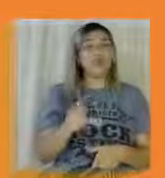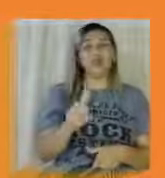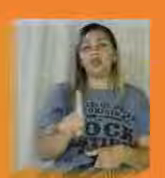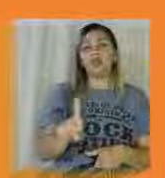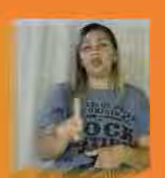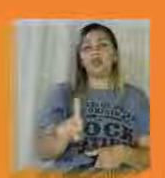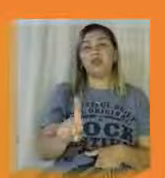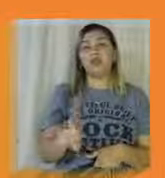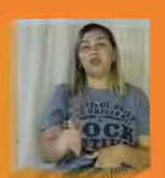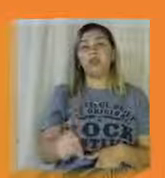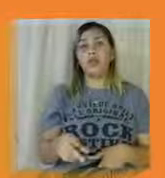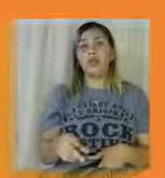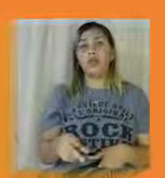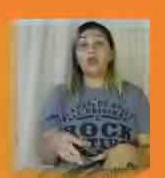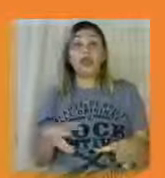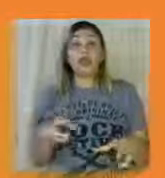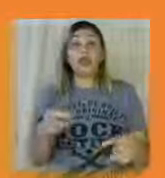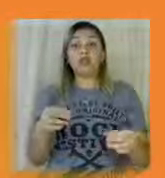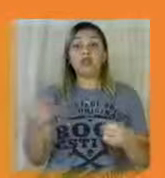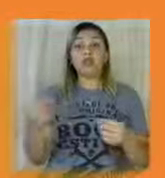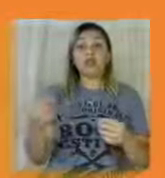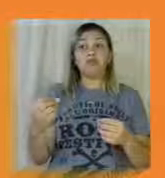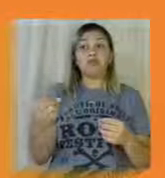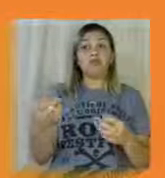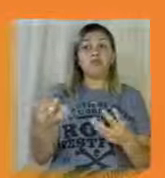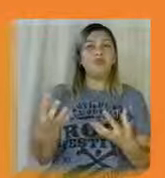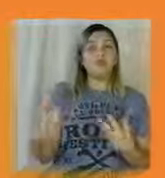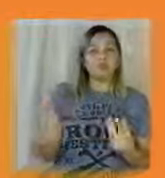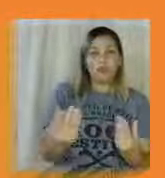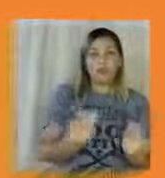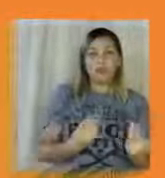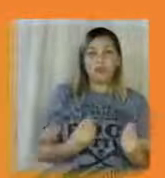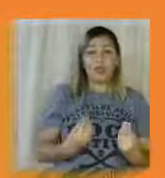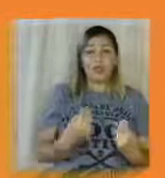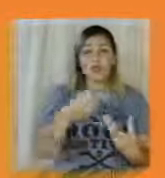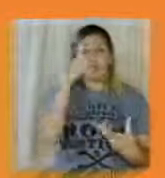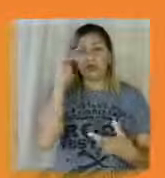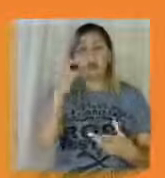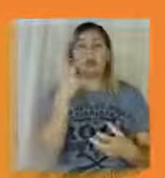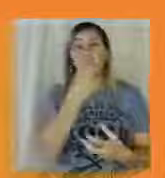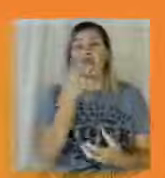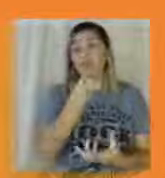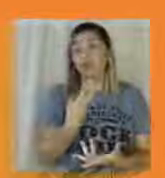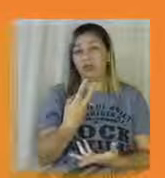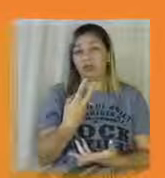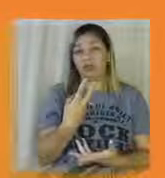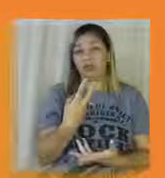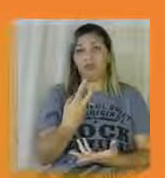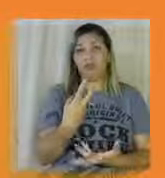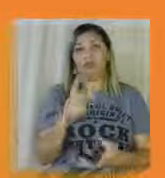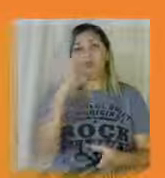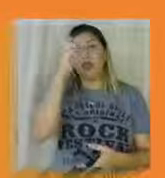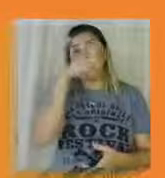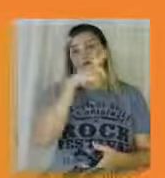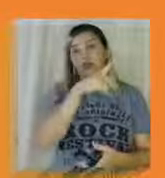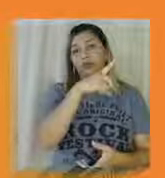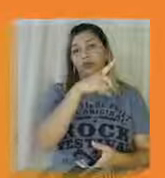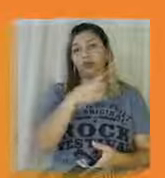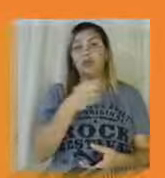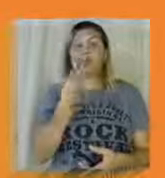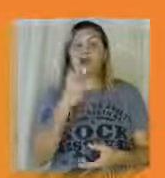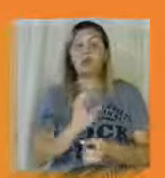Quando vem muita gente, às vezes também perguntando coisa que oraliza. Quando diz só bom